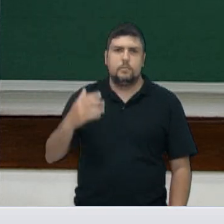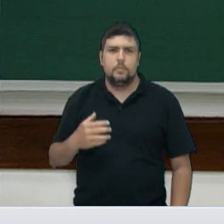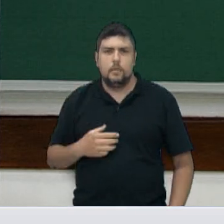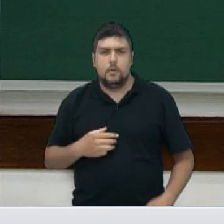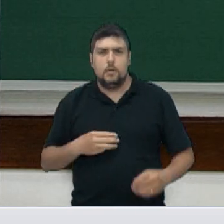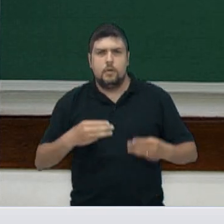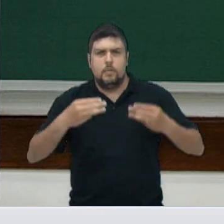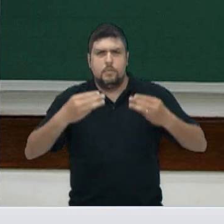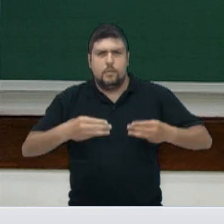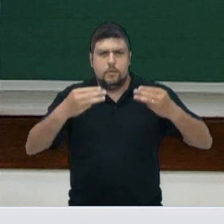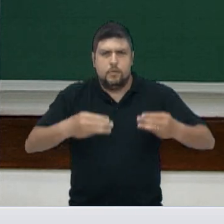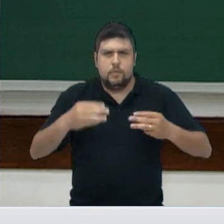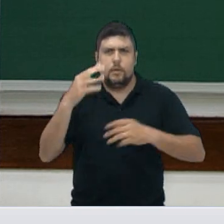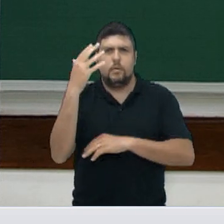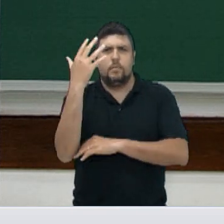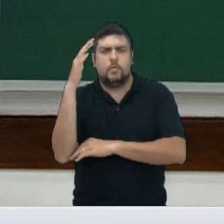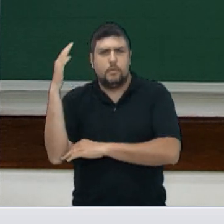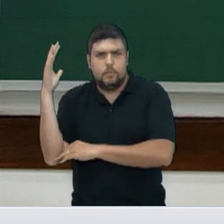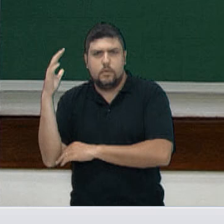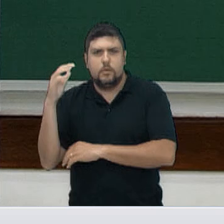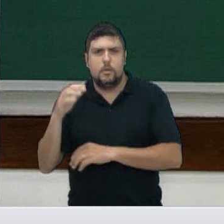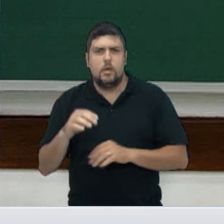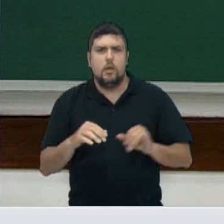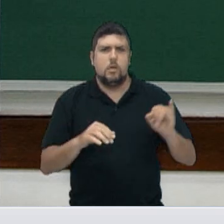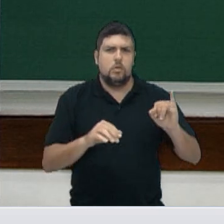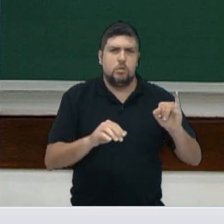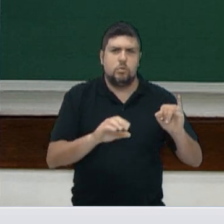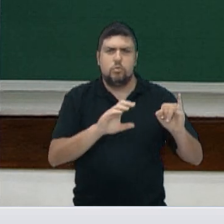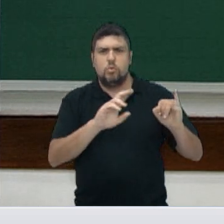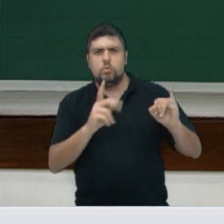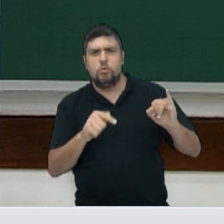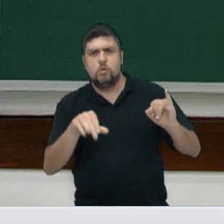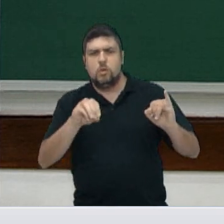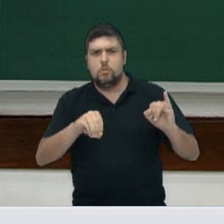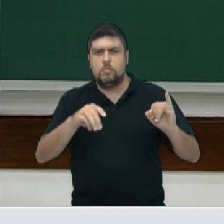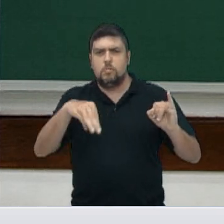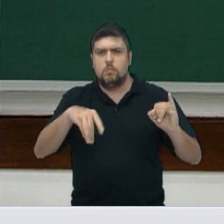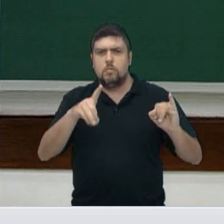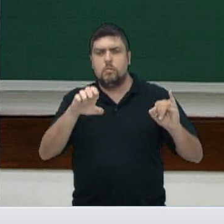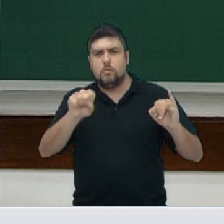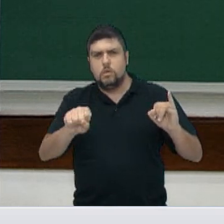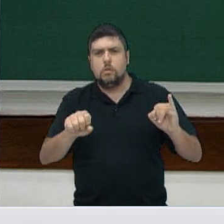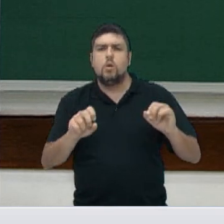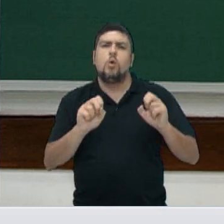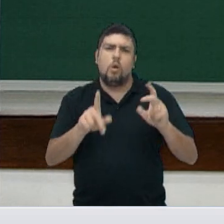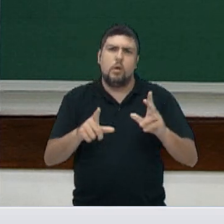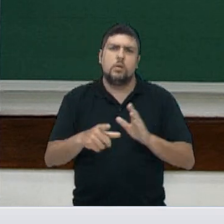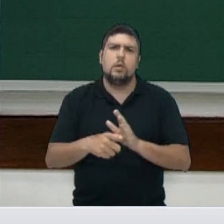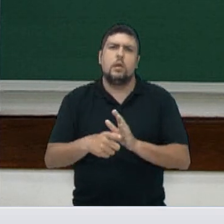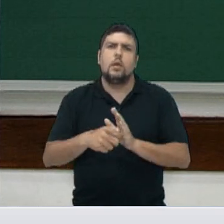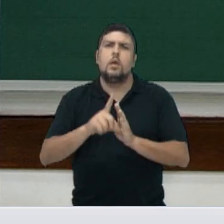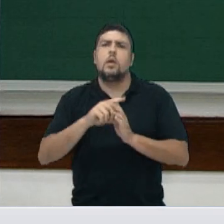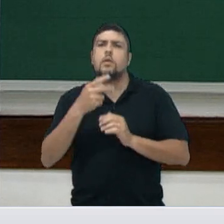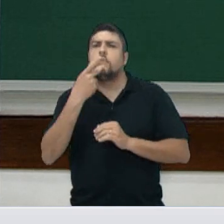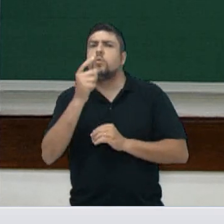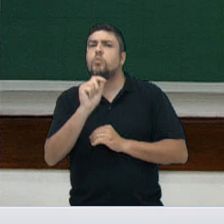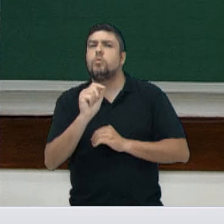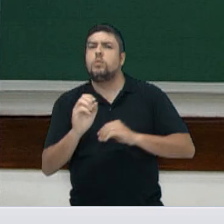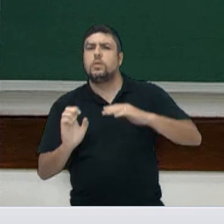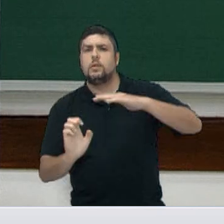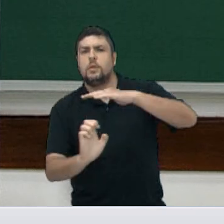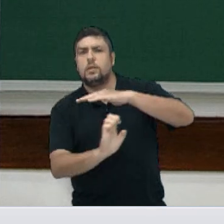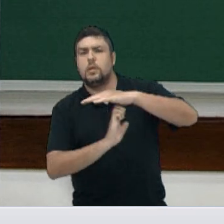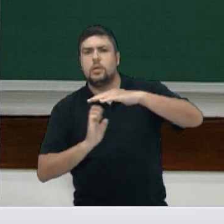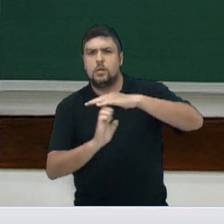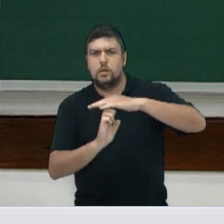Meio Ambiente e Instituto Chico Mendes, foi falado na questão anterior que são